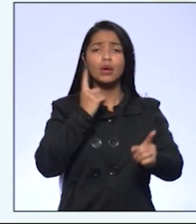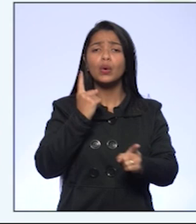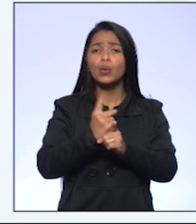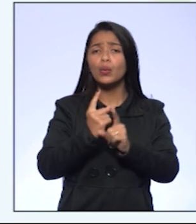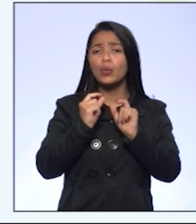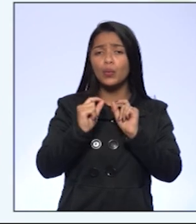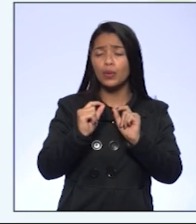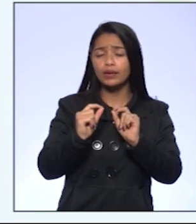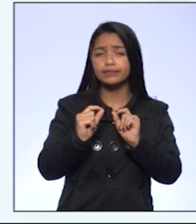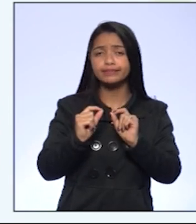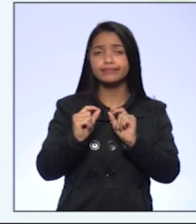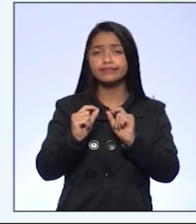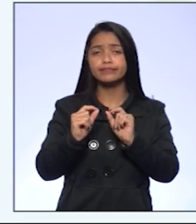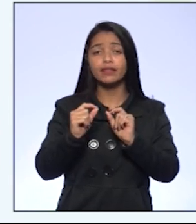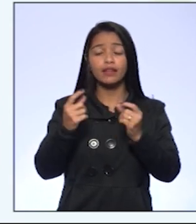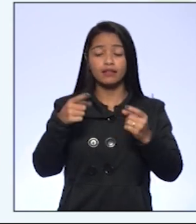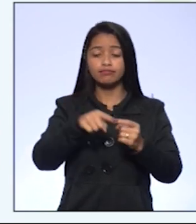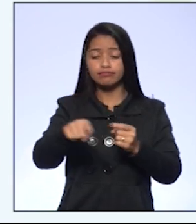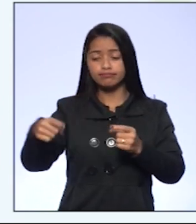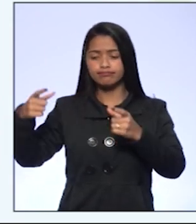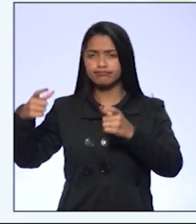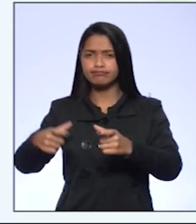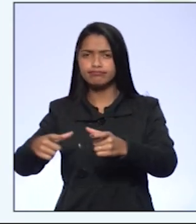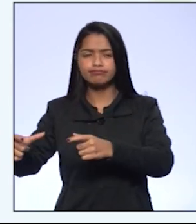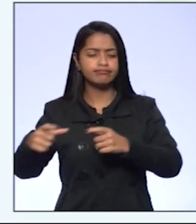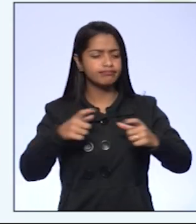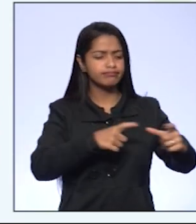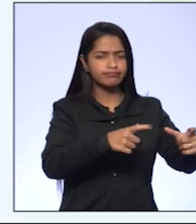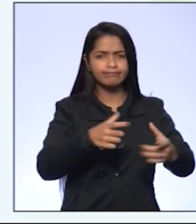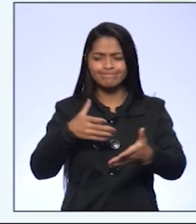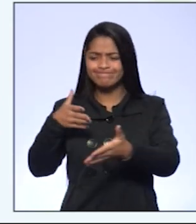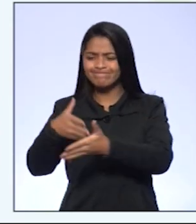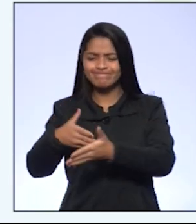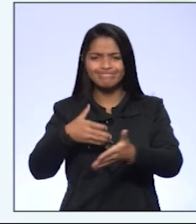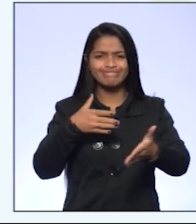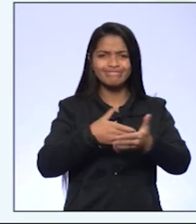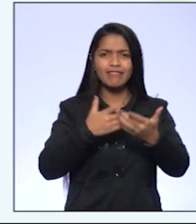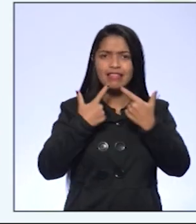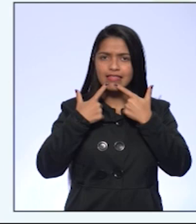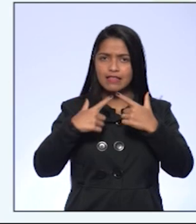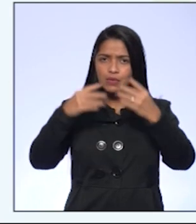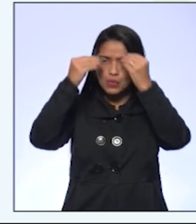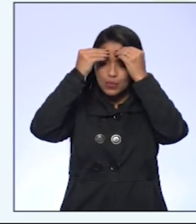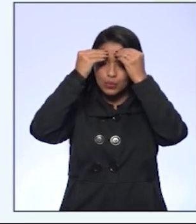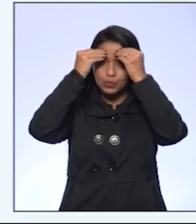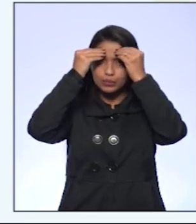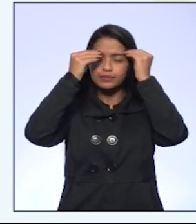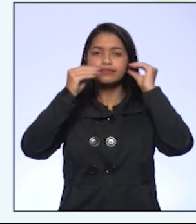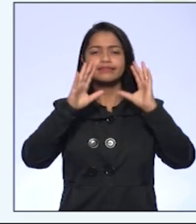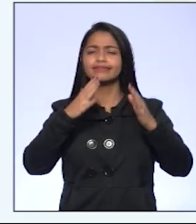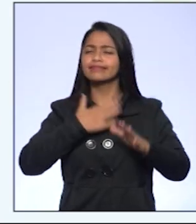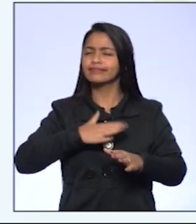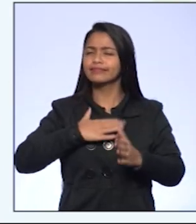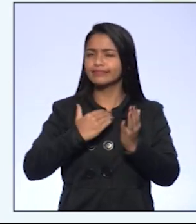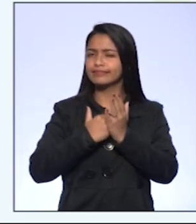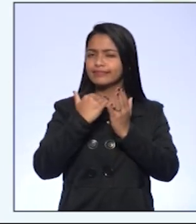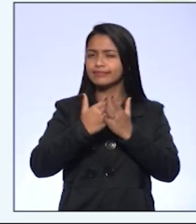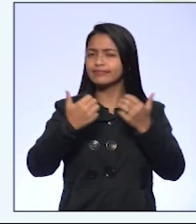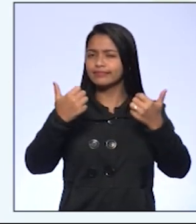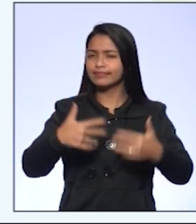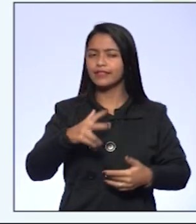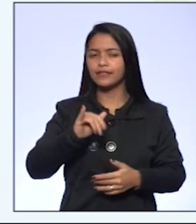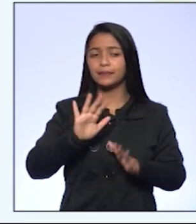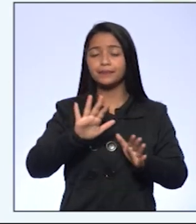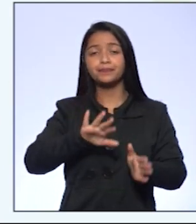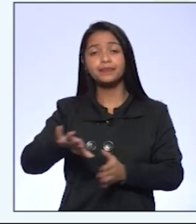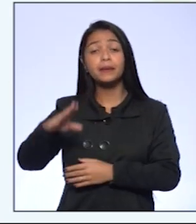essa pretensa unidade se desfaz. Fica bem tranquilo que eu já vou explicar isso para você. A realidade, porém, é que as divisões